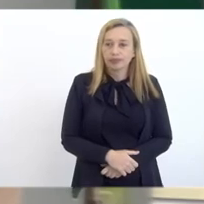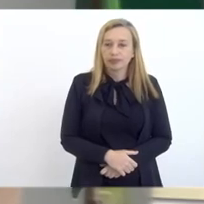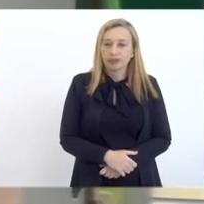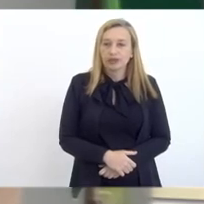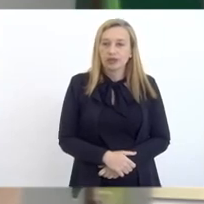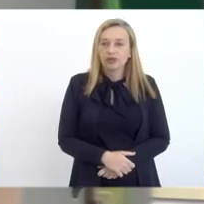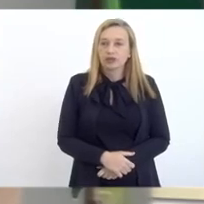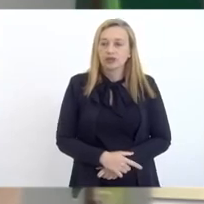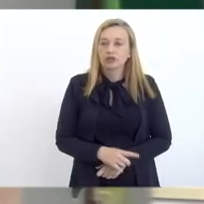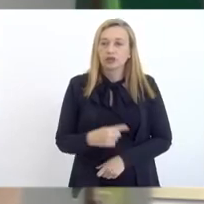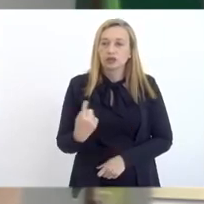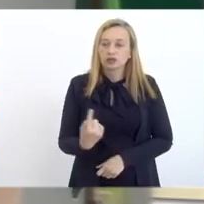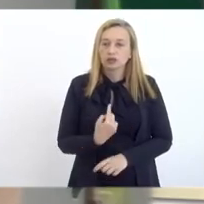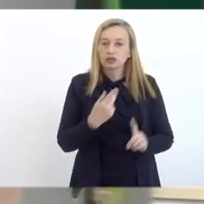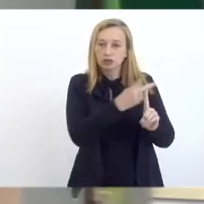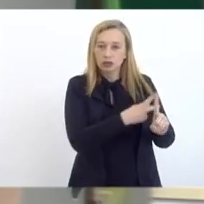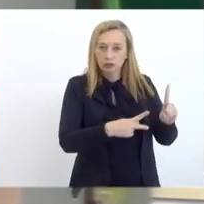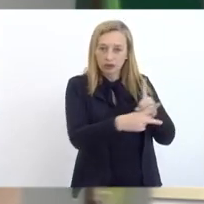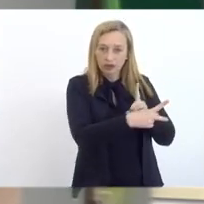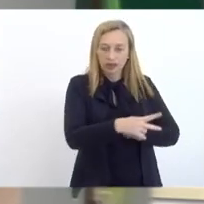do nosso Rio Previdência.